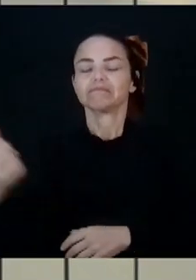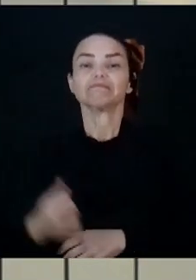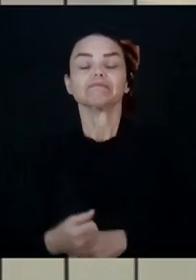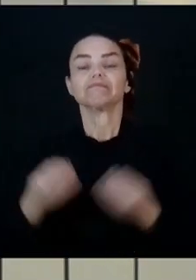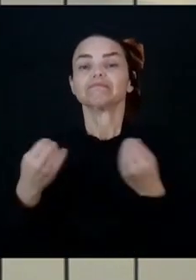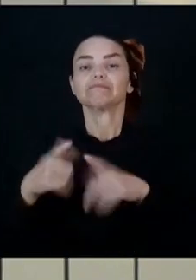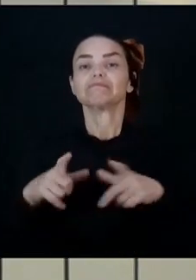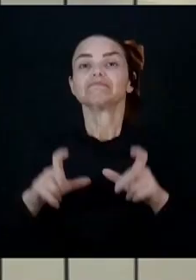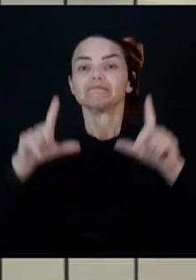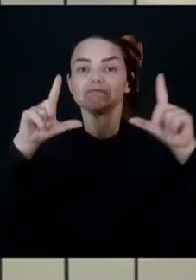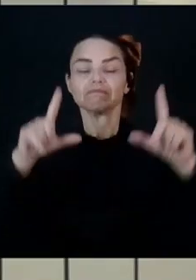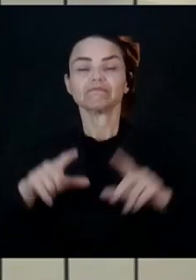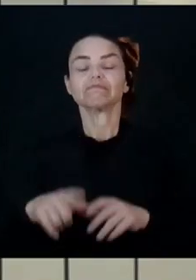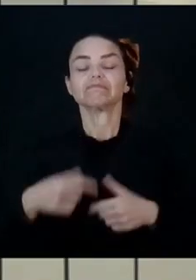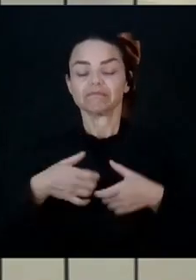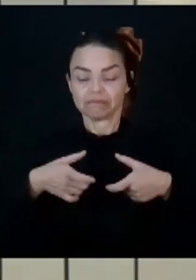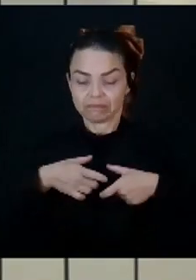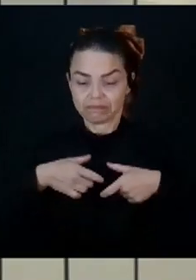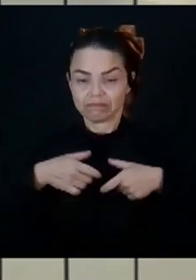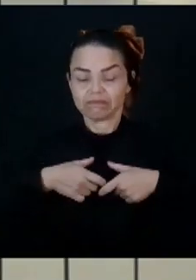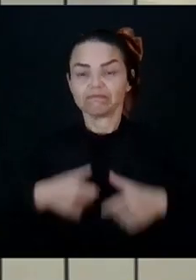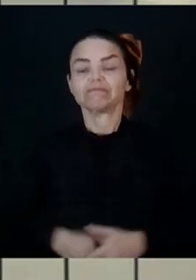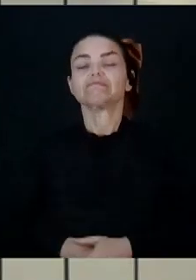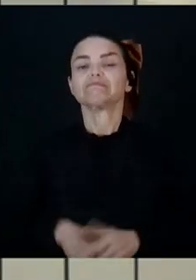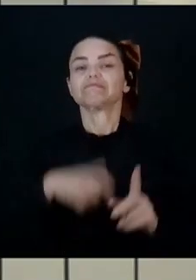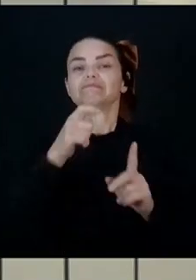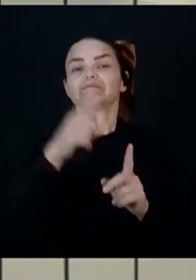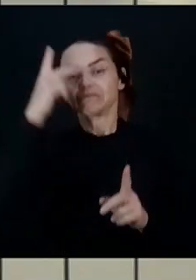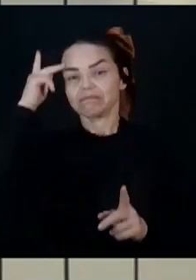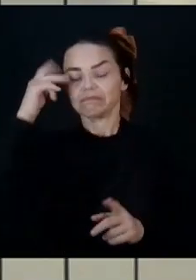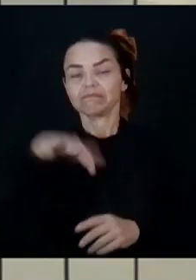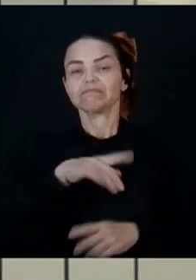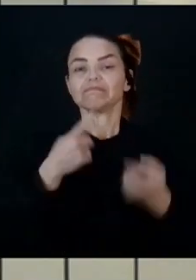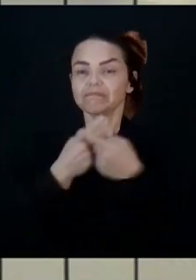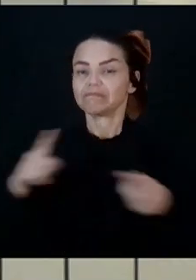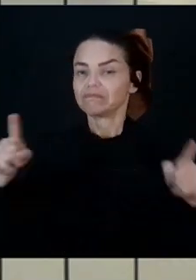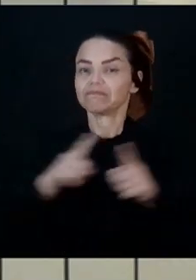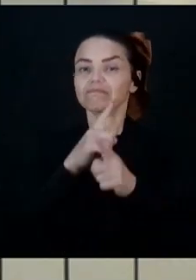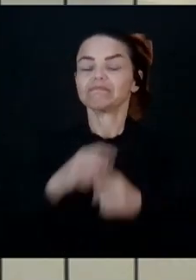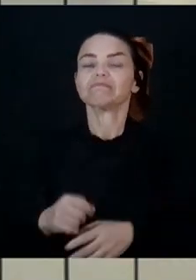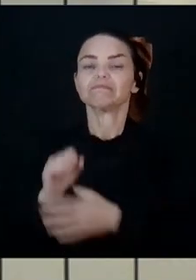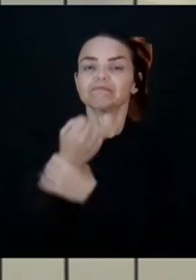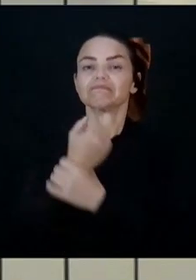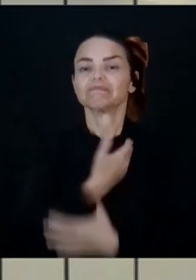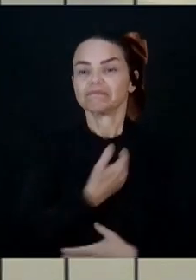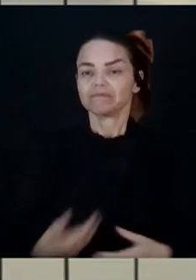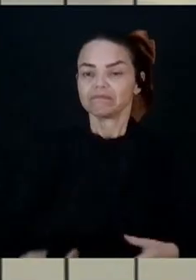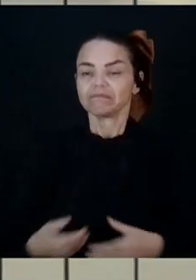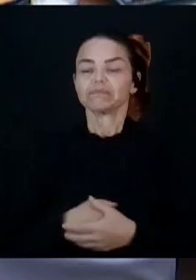e medalhas a personalidades da música e da segurança pública.